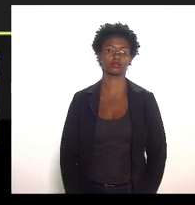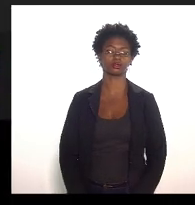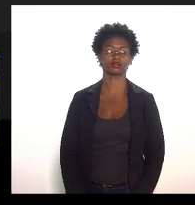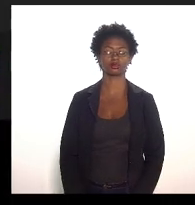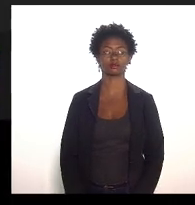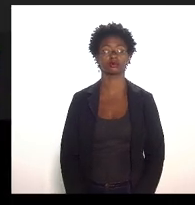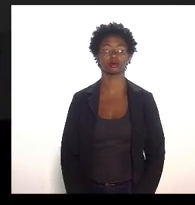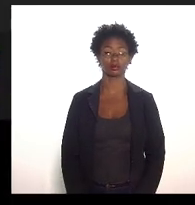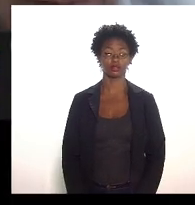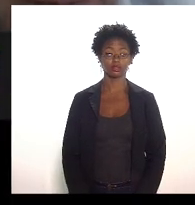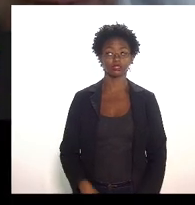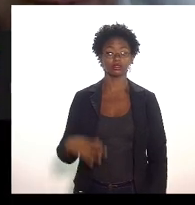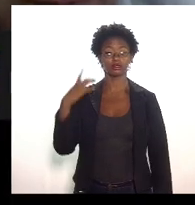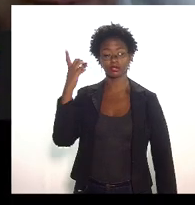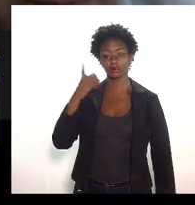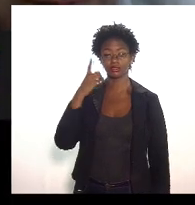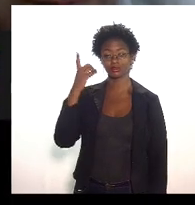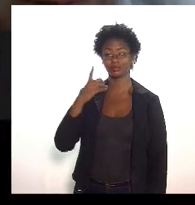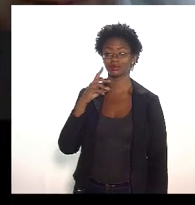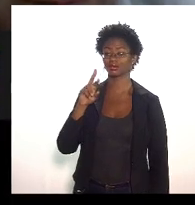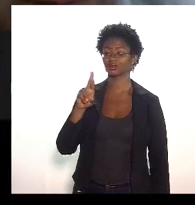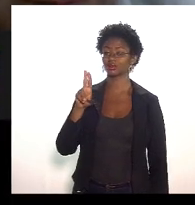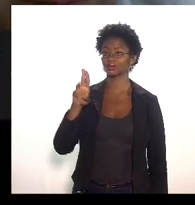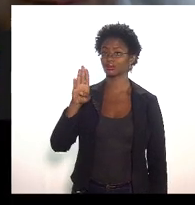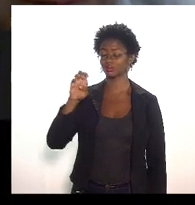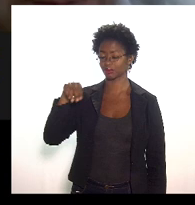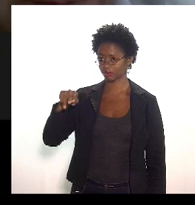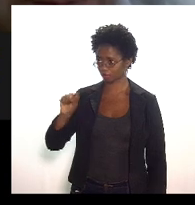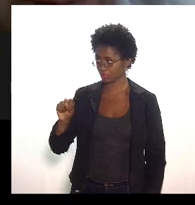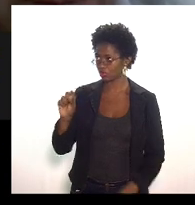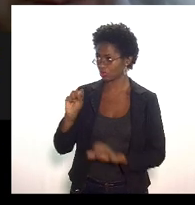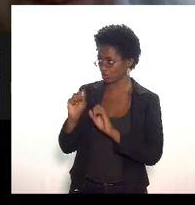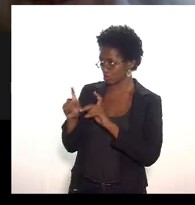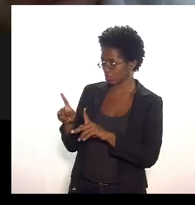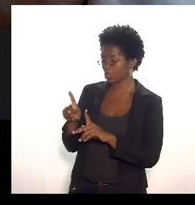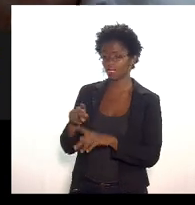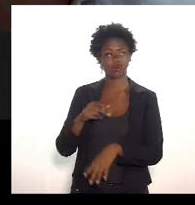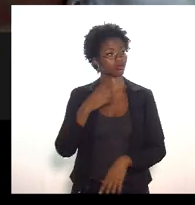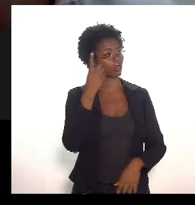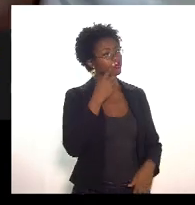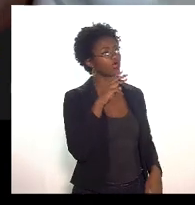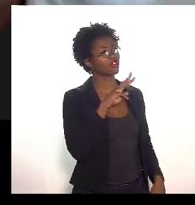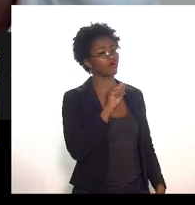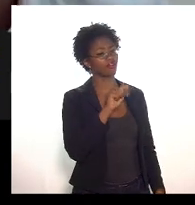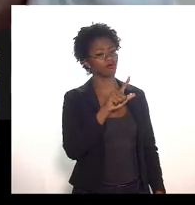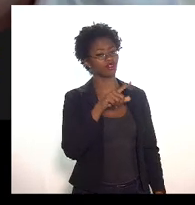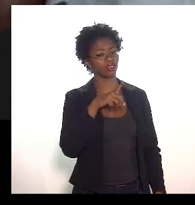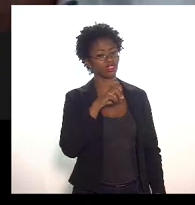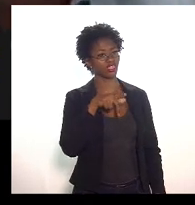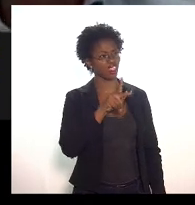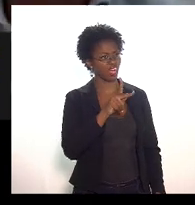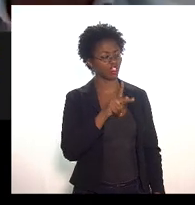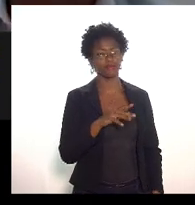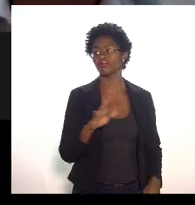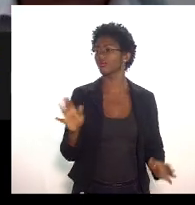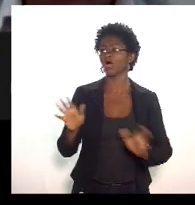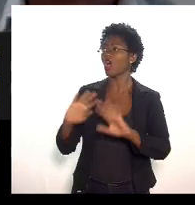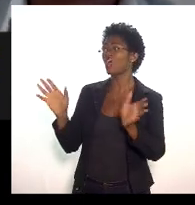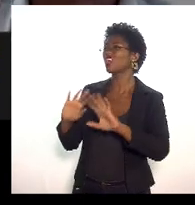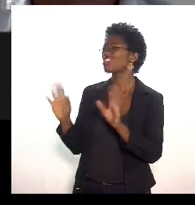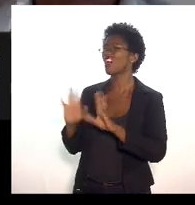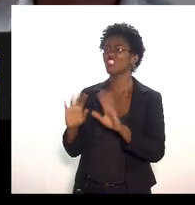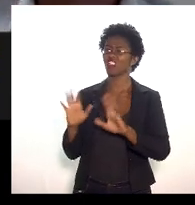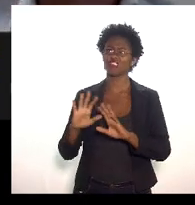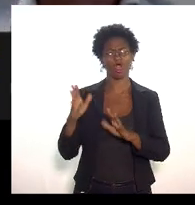Deputado Rubens, está contemplado. Deputado Valdec, mais alguma ponderação? Vou apenas agradecer o José Luiz e a Mariane